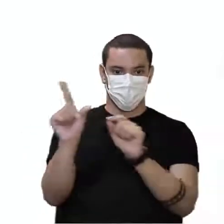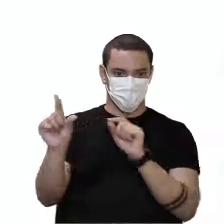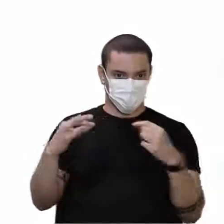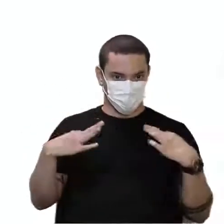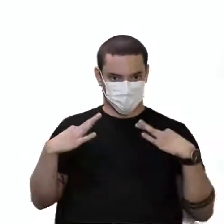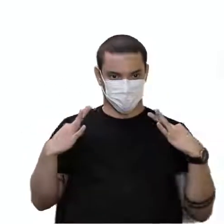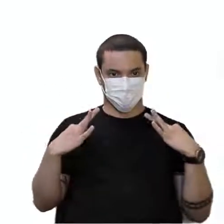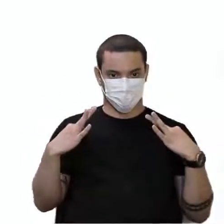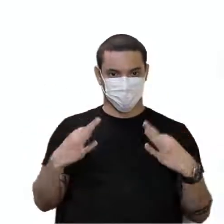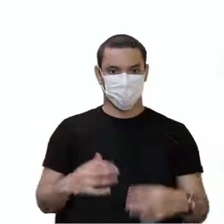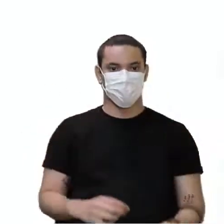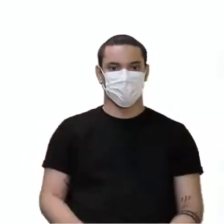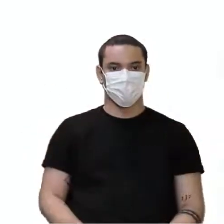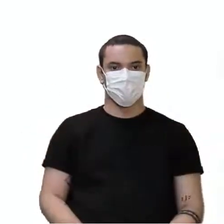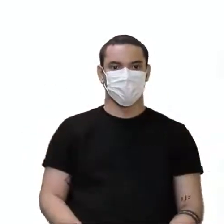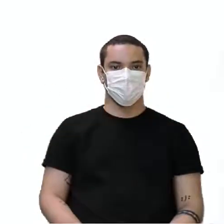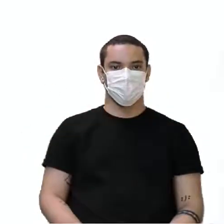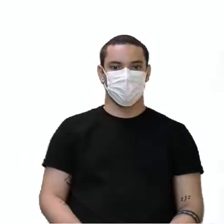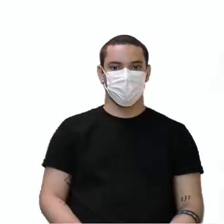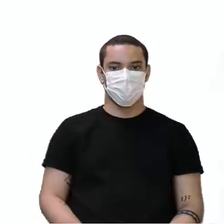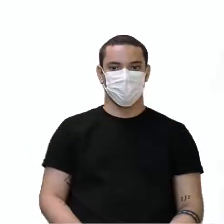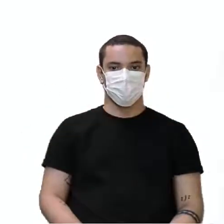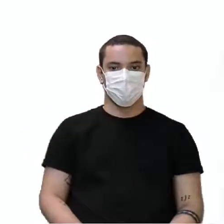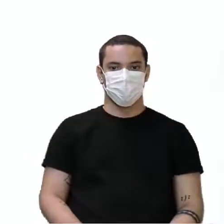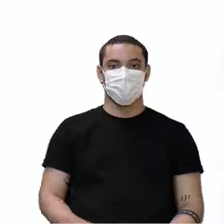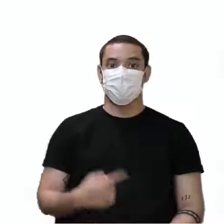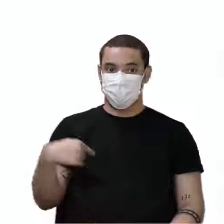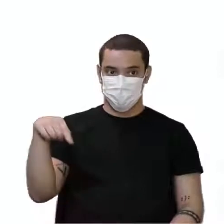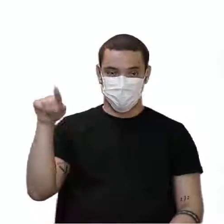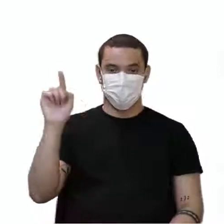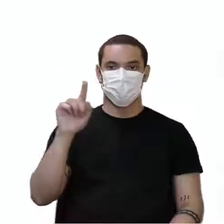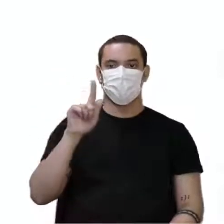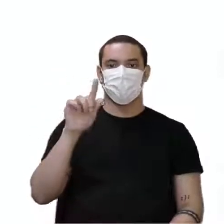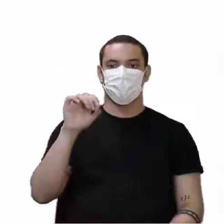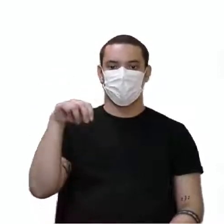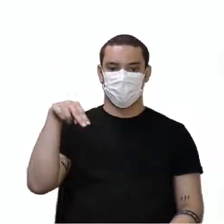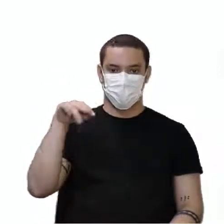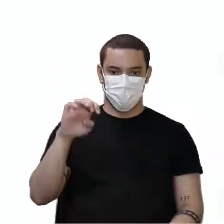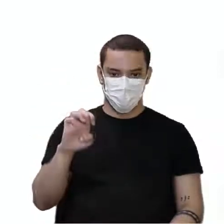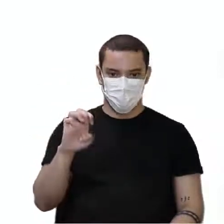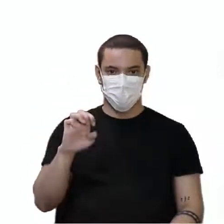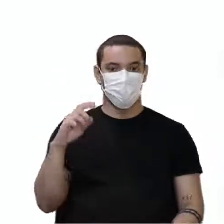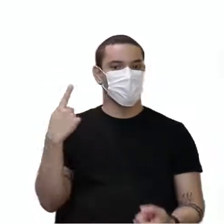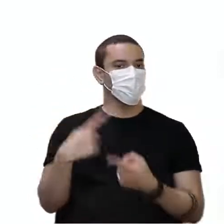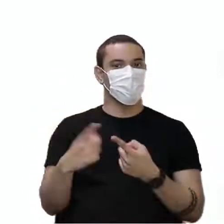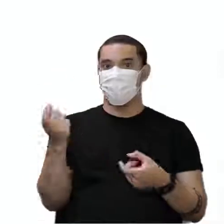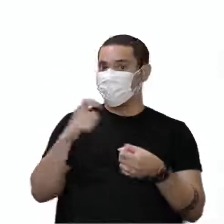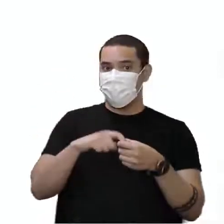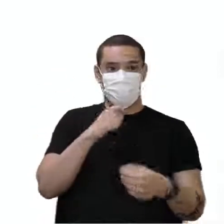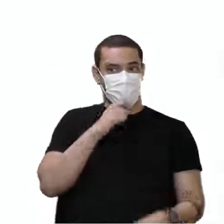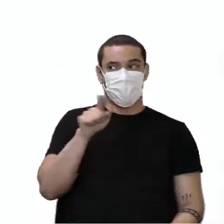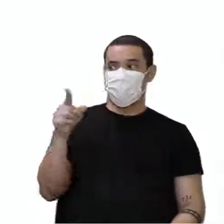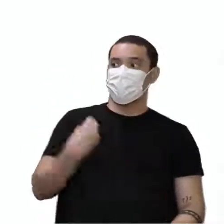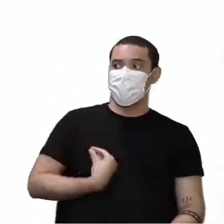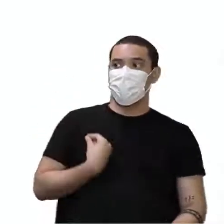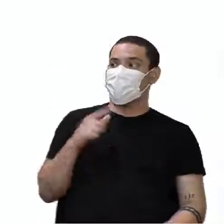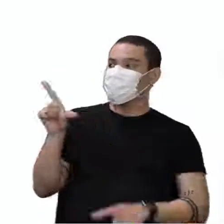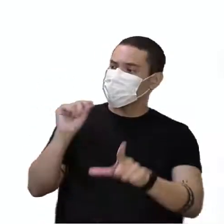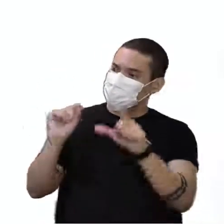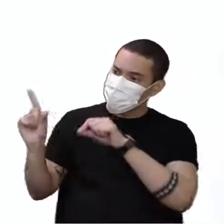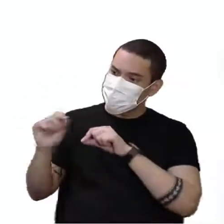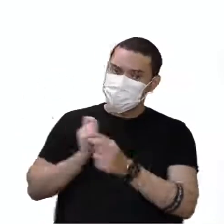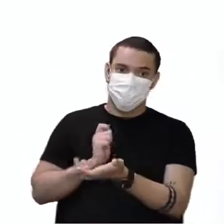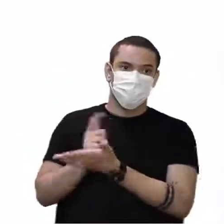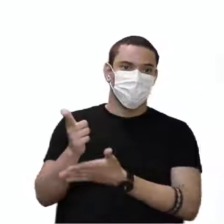significa que o quê? She has gone, ela foi fazer compras, porque ela não voltou ainda. She has